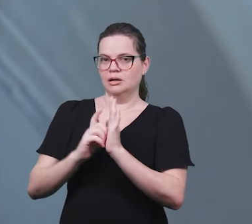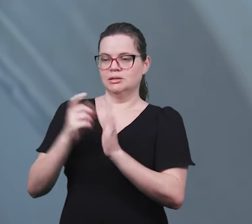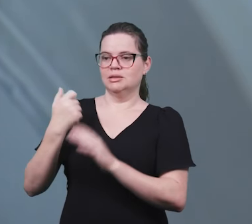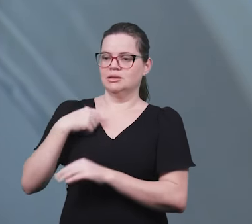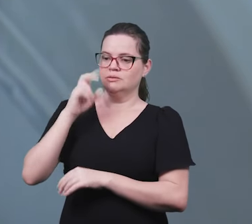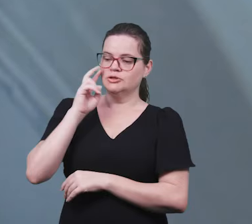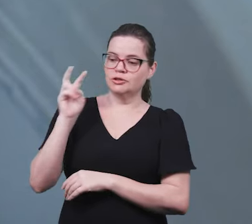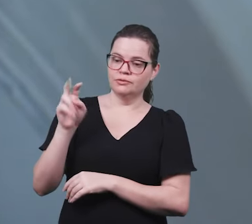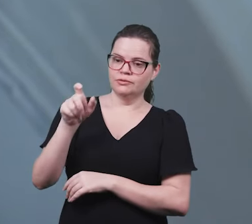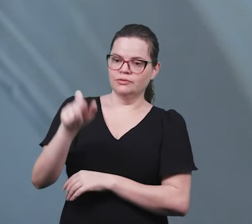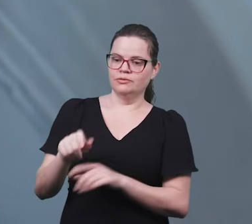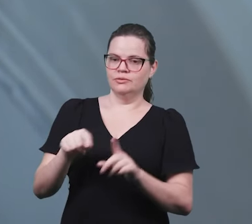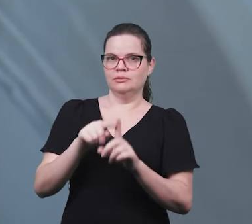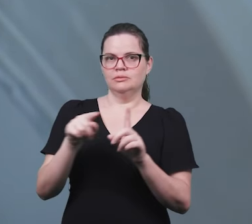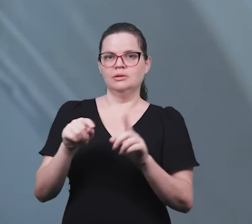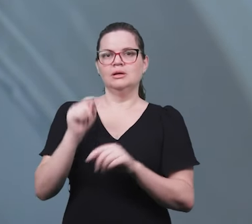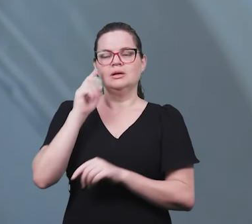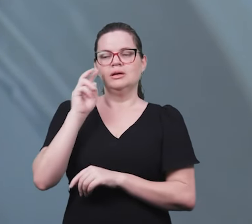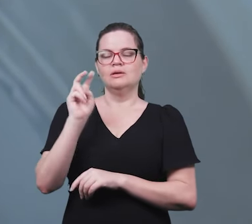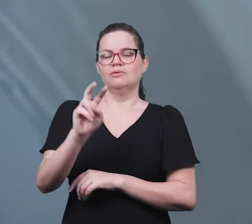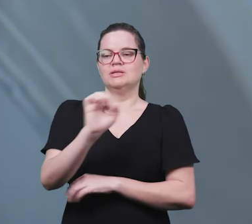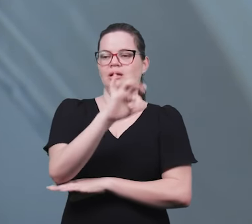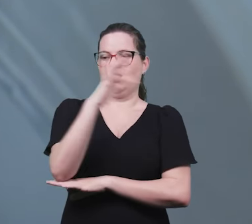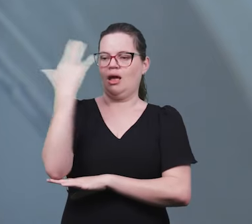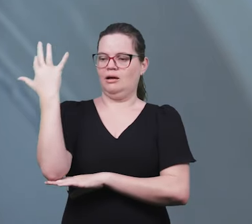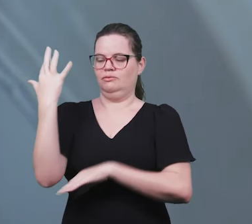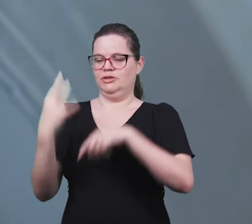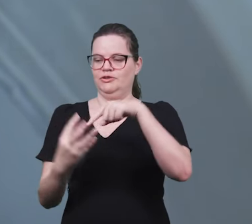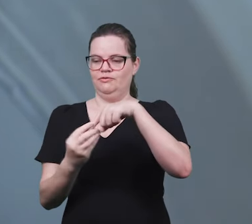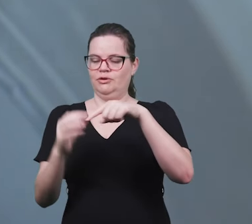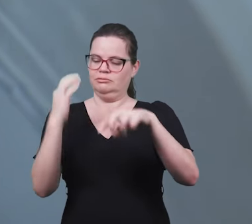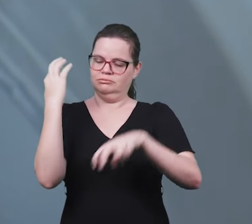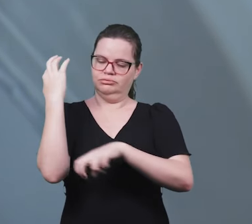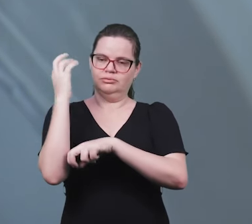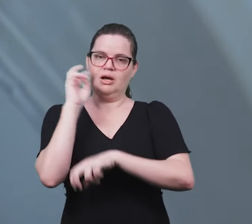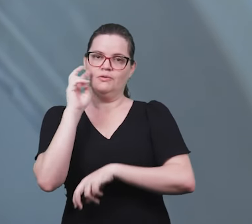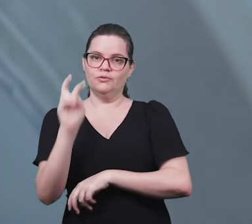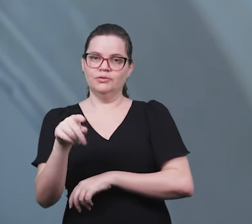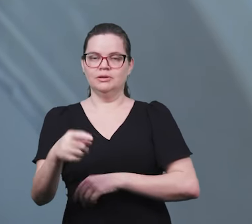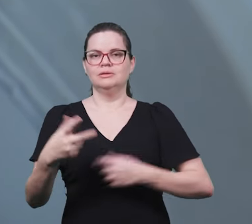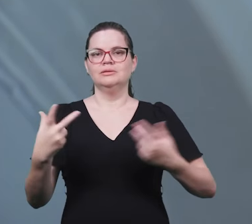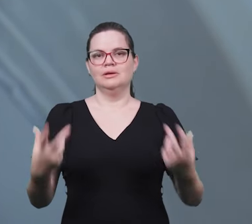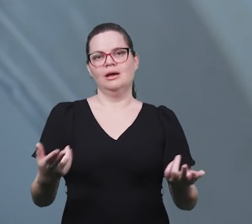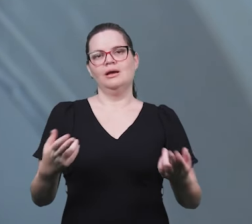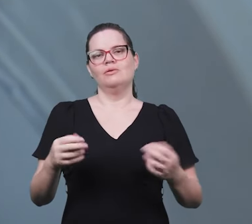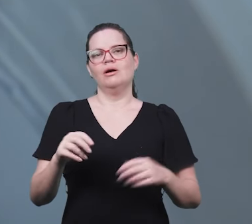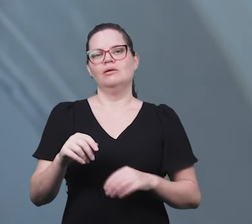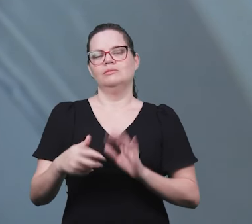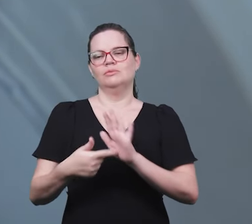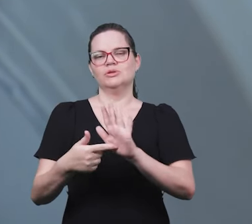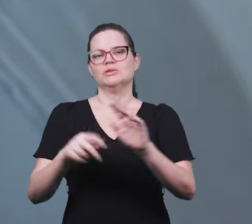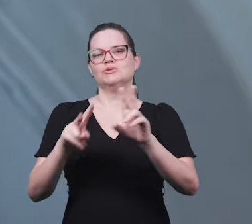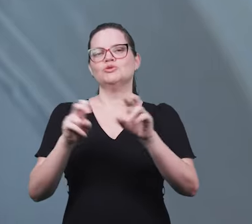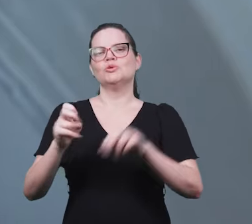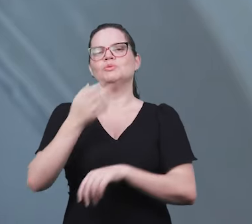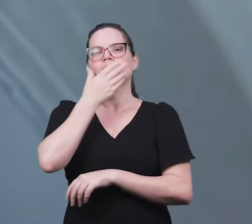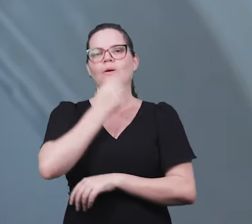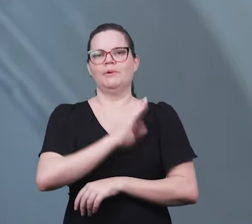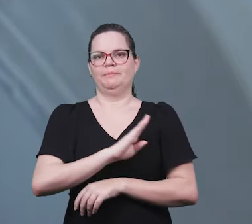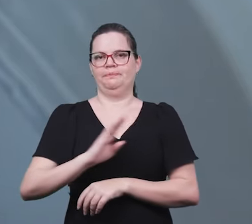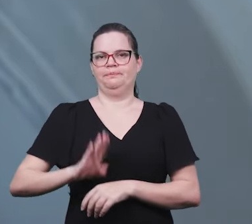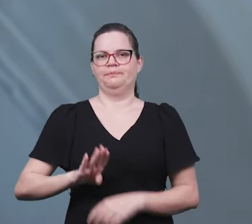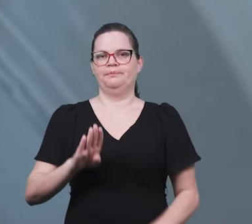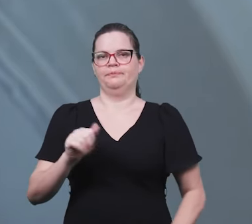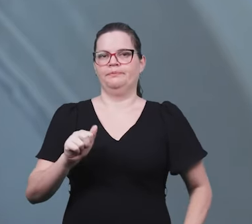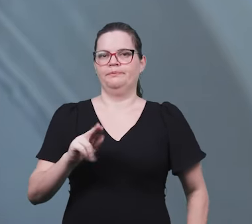eu, estando tu debaixo da figueira. E ali ele se converte. Então,